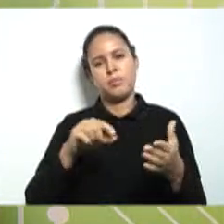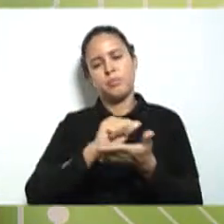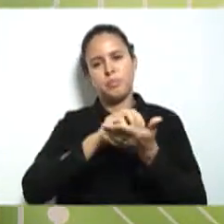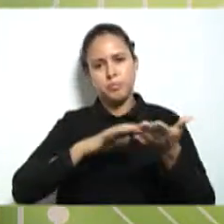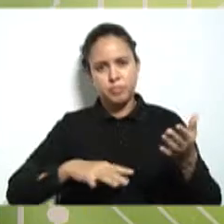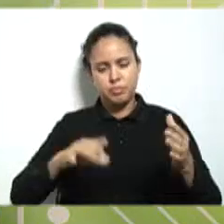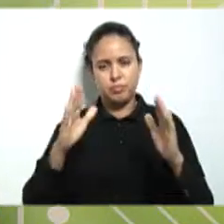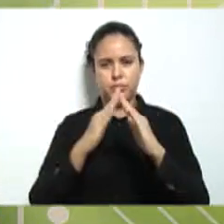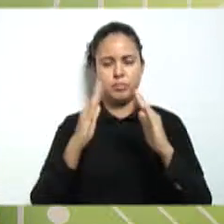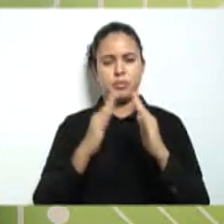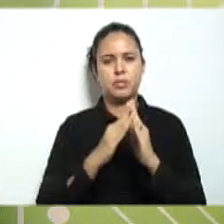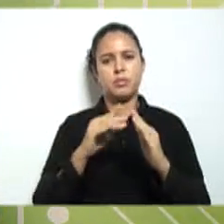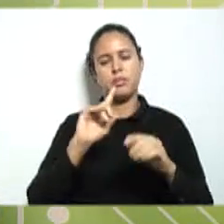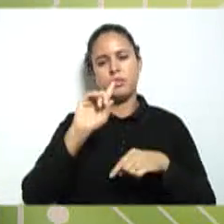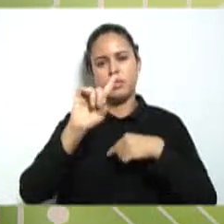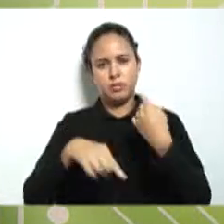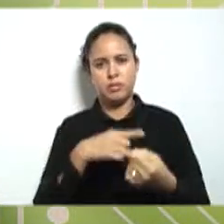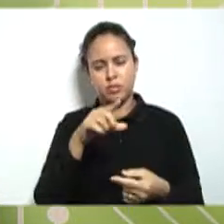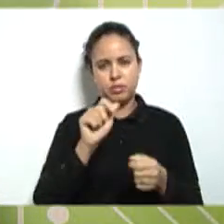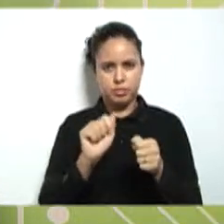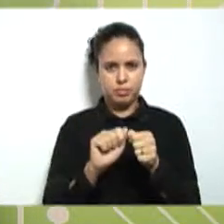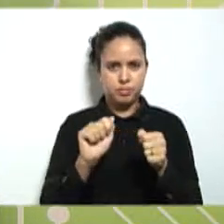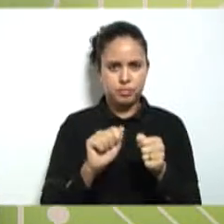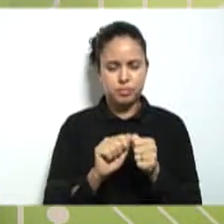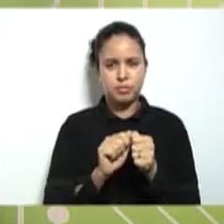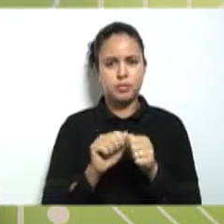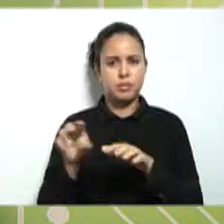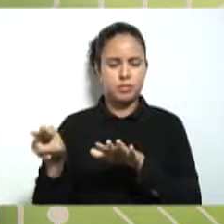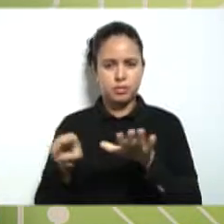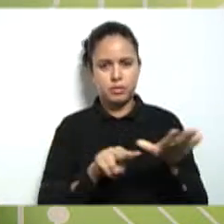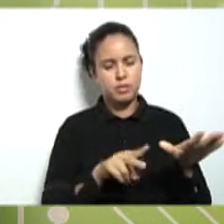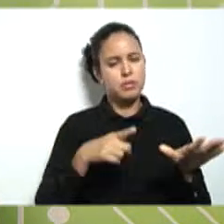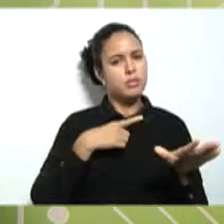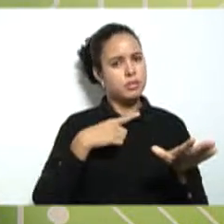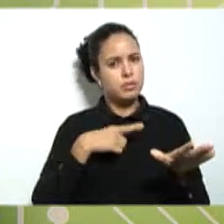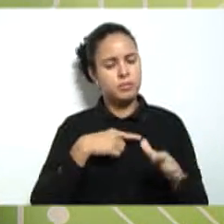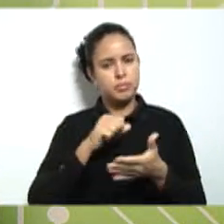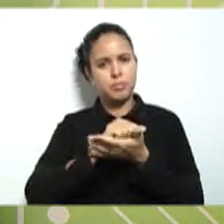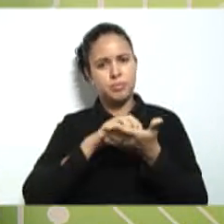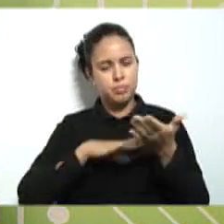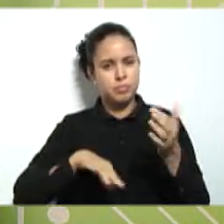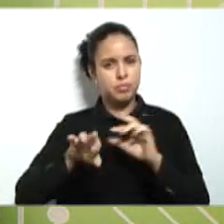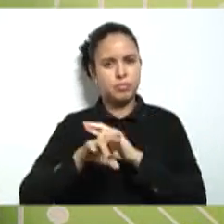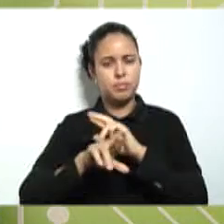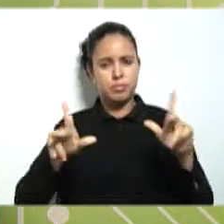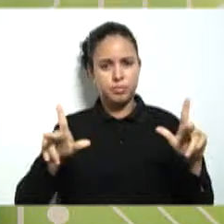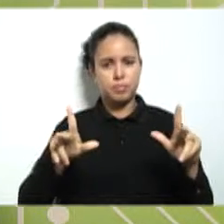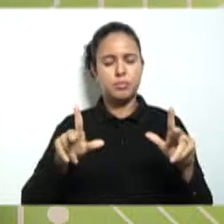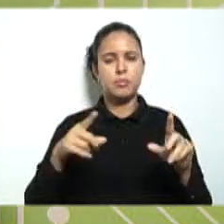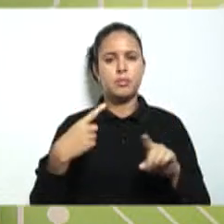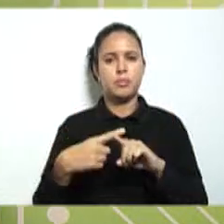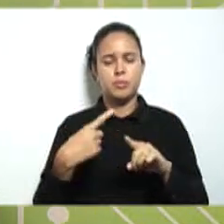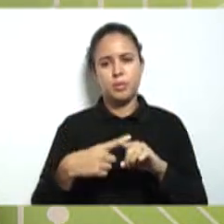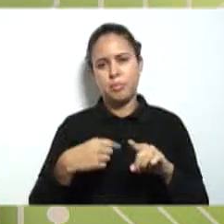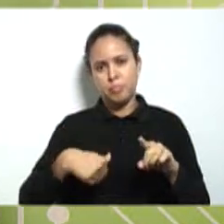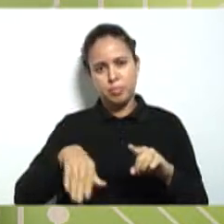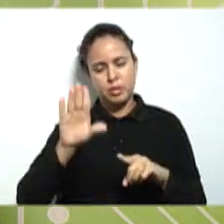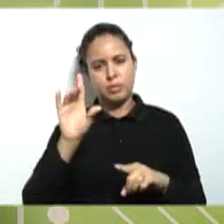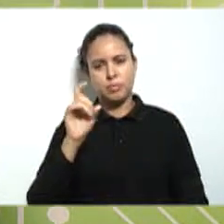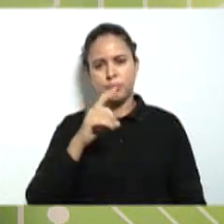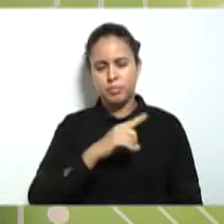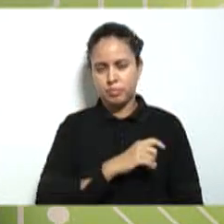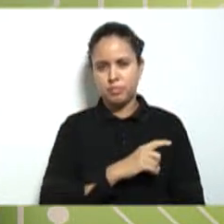vai executar depois da nossa aula. Essa semana a gente preparou uma atividade um pouquinho diferente, um pouco mais ousada,